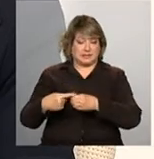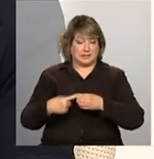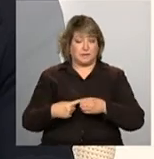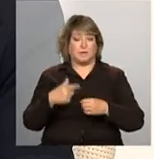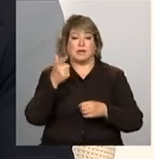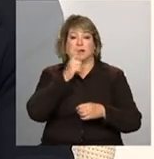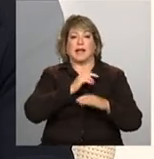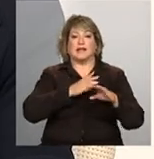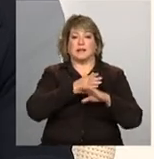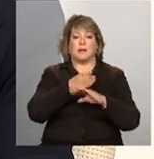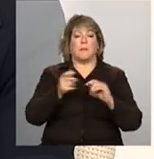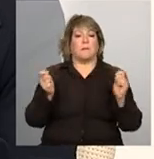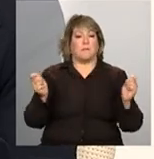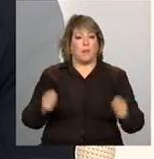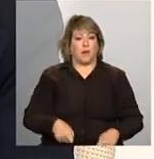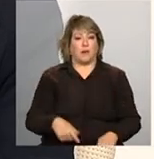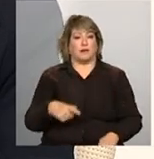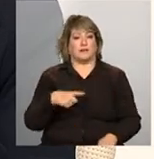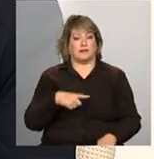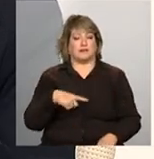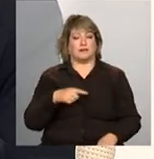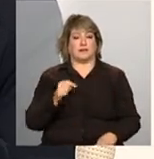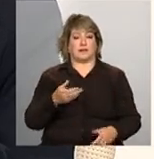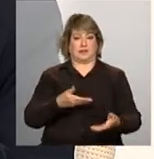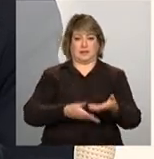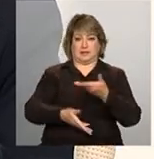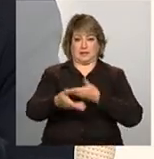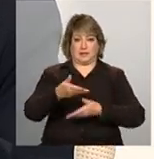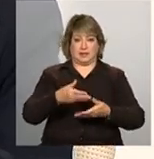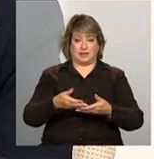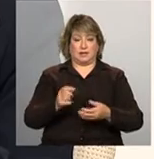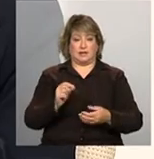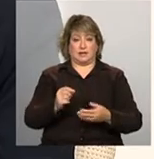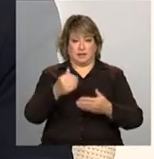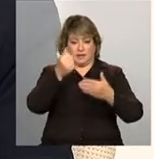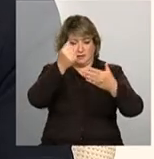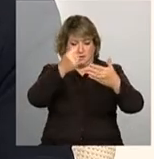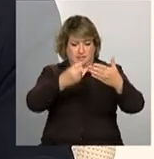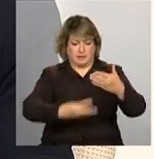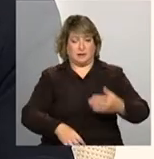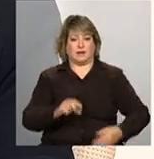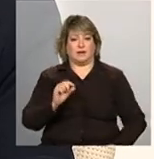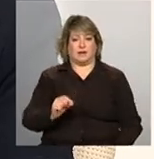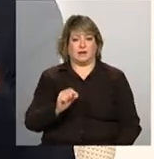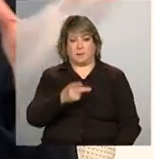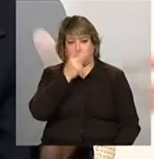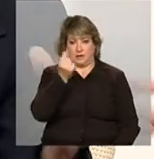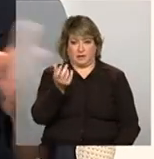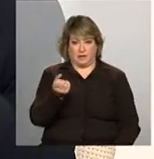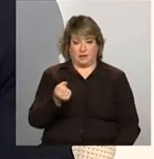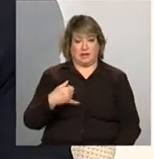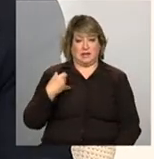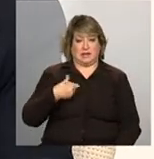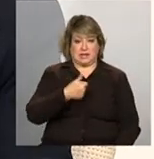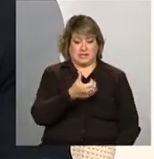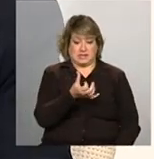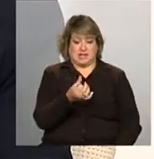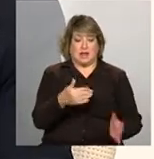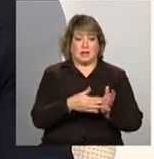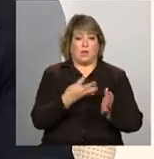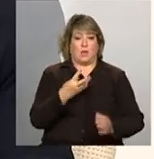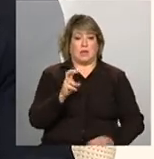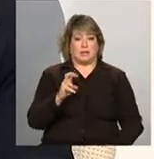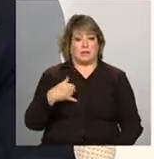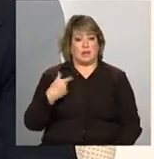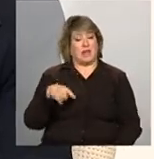acesso, podem ter acesso à relação dos beneficiários de 16 a 45 anos, né, que é o público do BPC